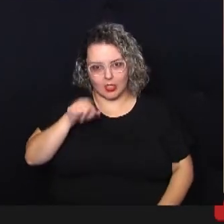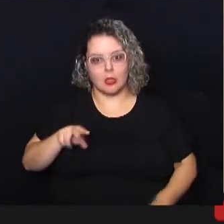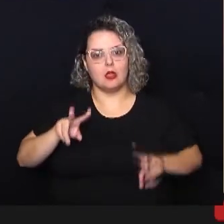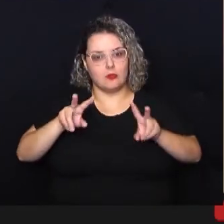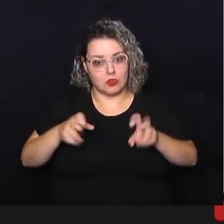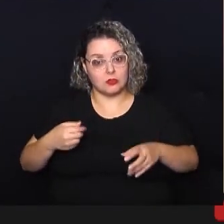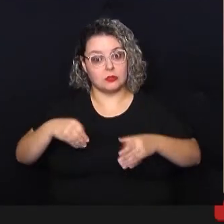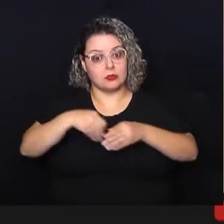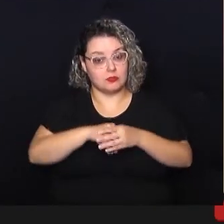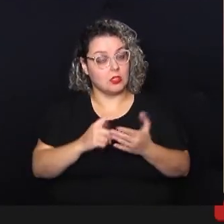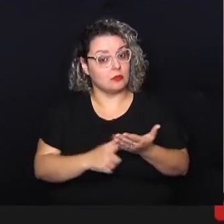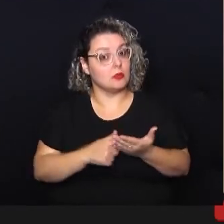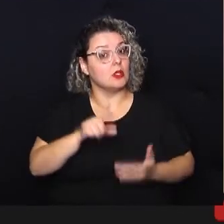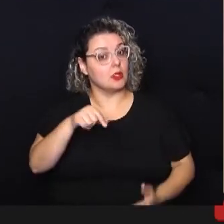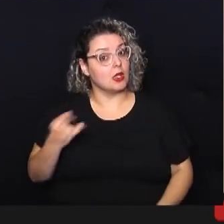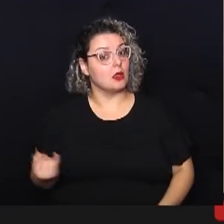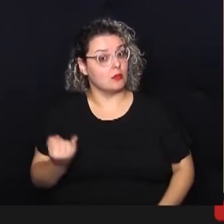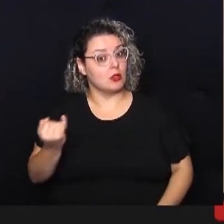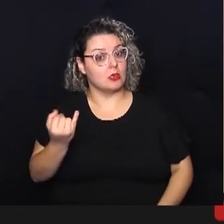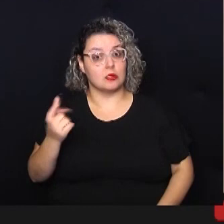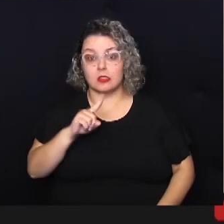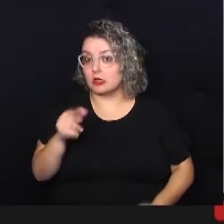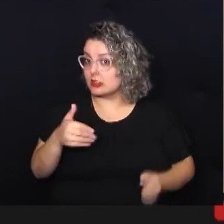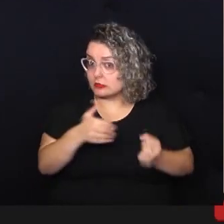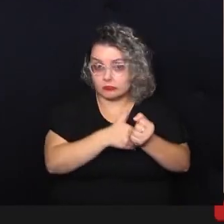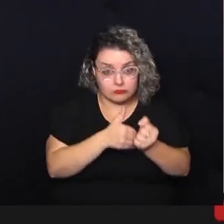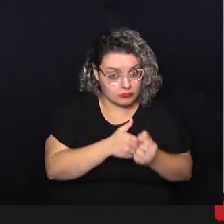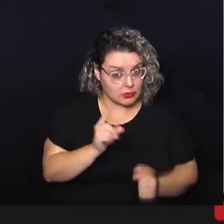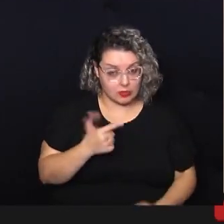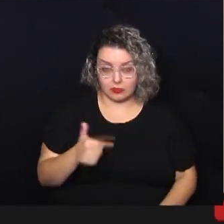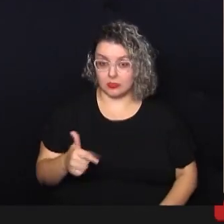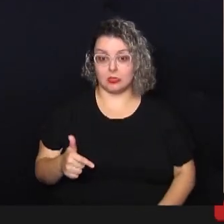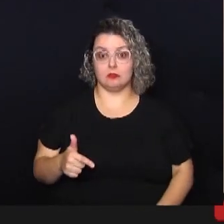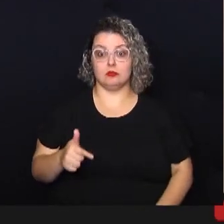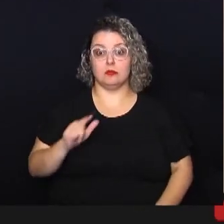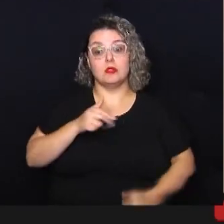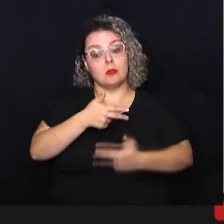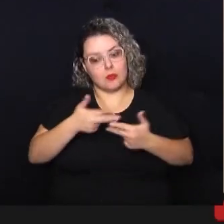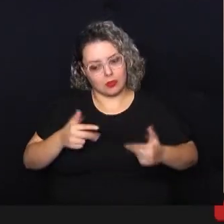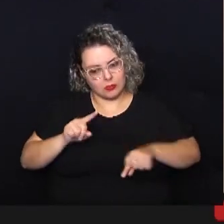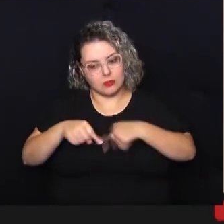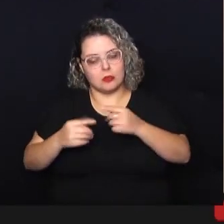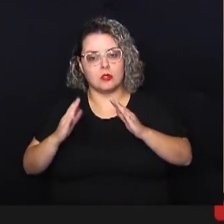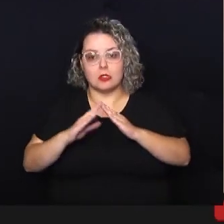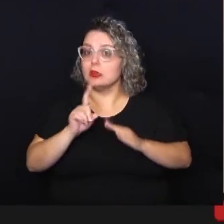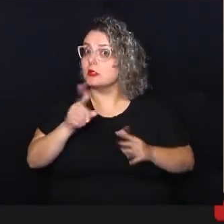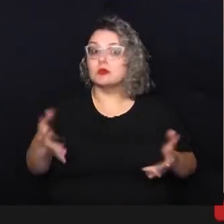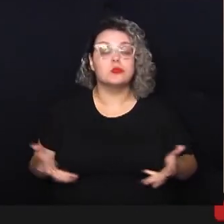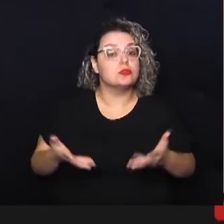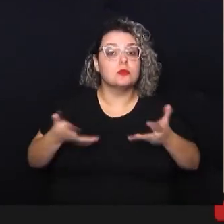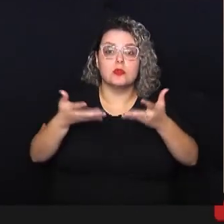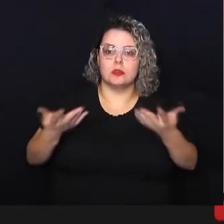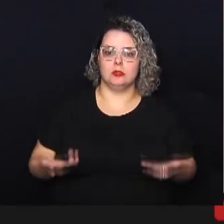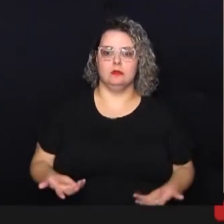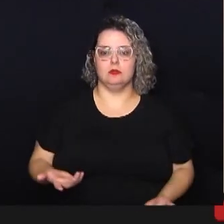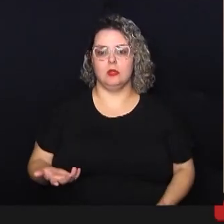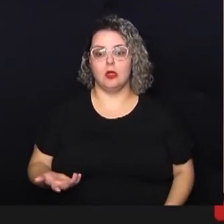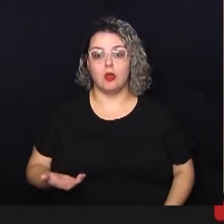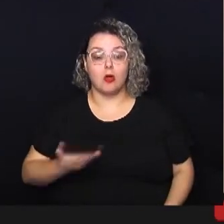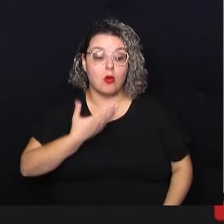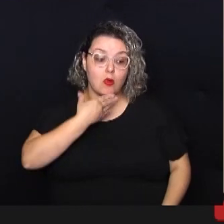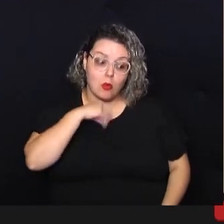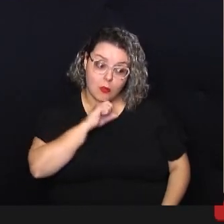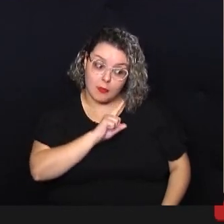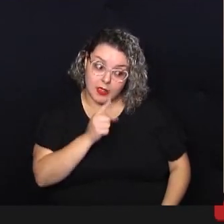livro que é a importância de você não guardar segredos. E isso é uma outra coisa em casa. Não estimula, né? Ai, ó, o papai não deixa você